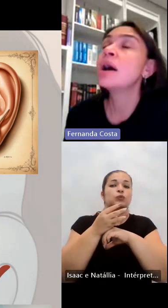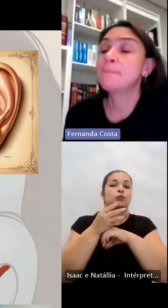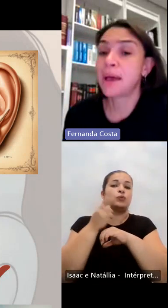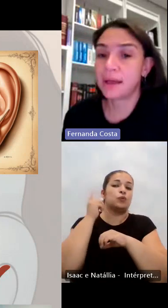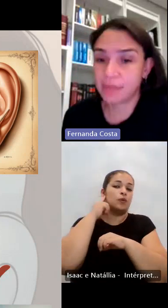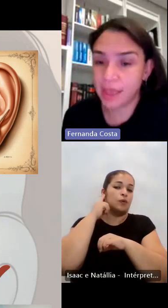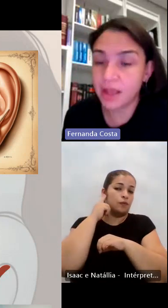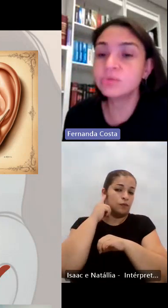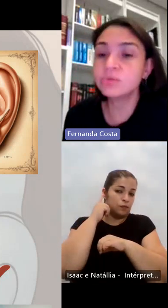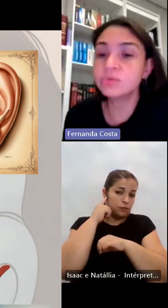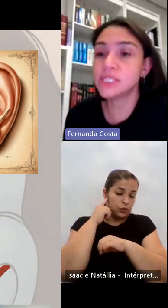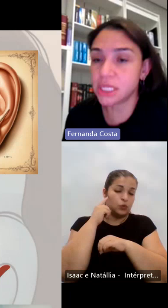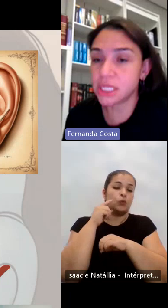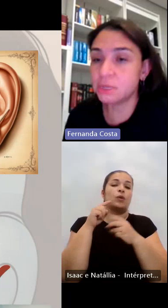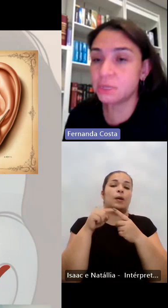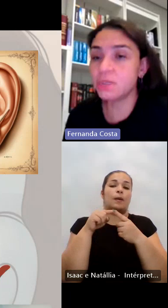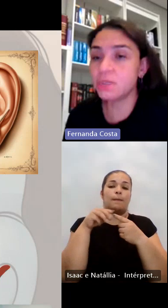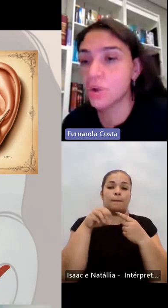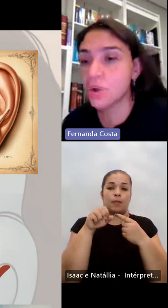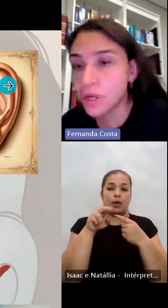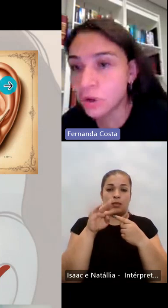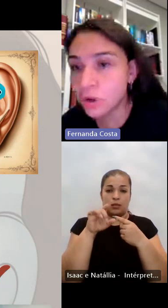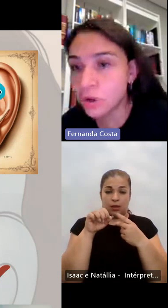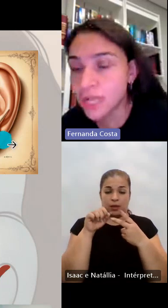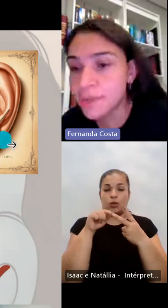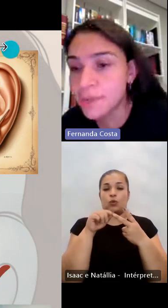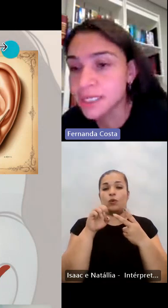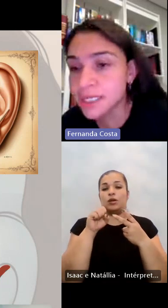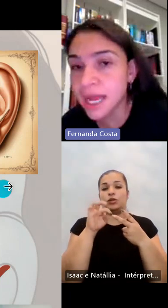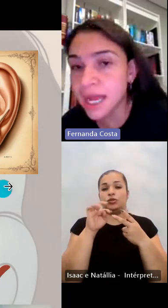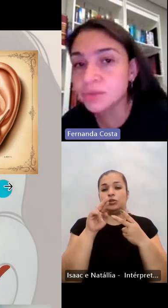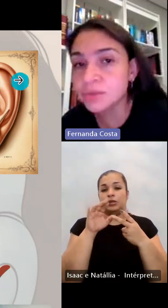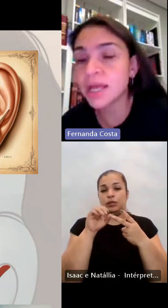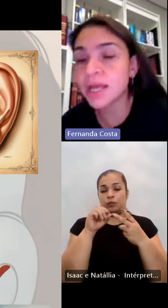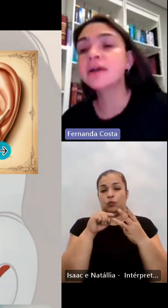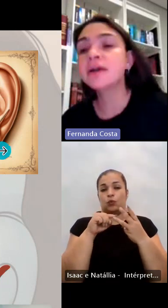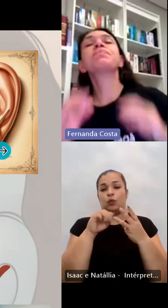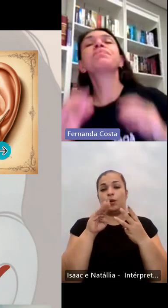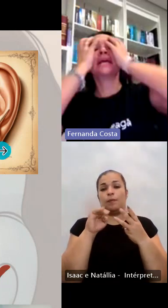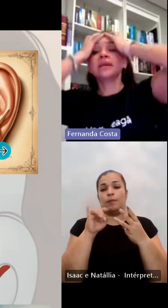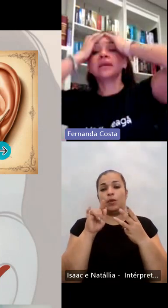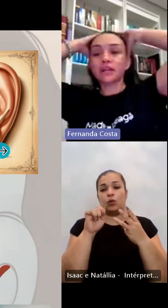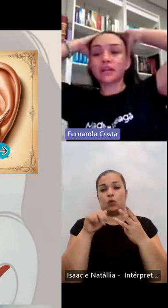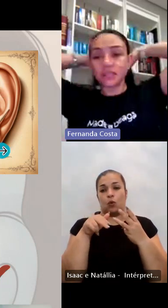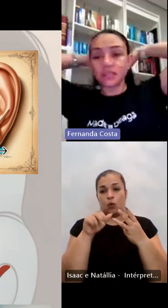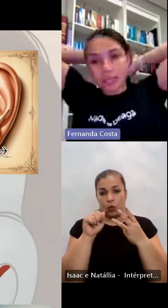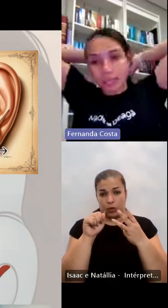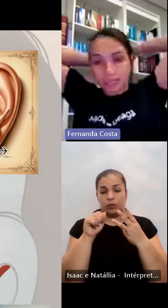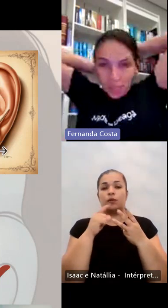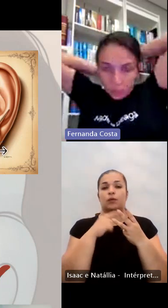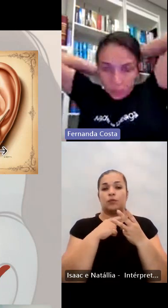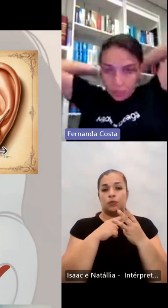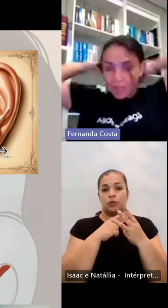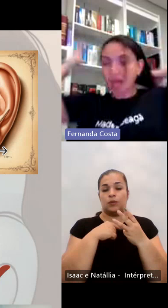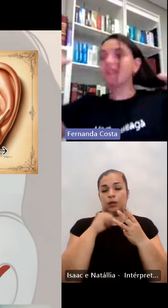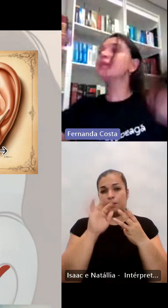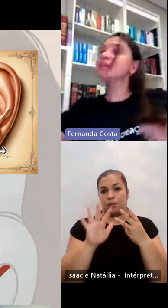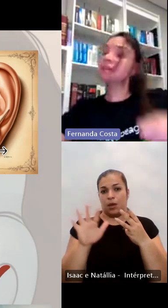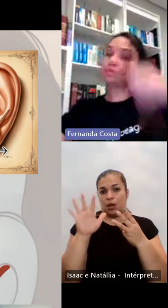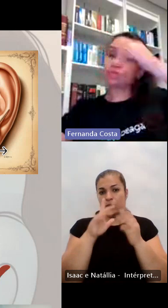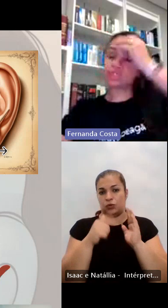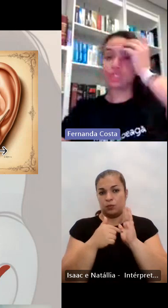médio, martelo, estribo e bigorna, como está representado nessa imagem aqui. Então,